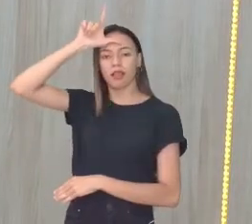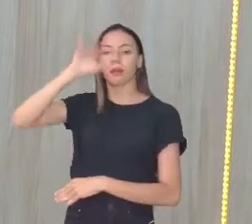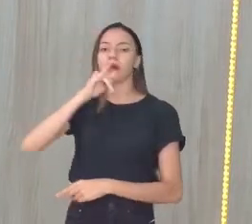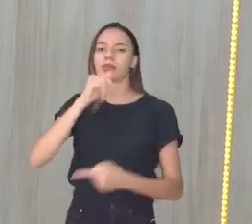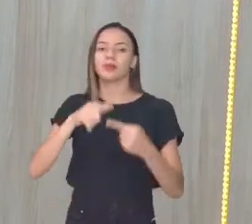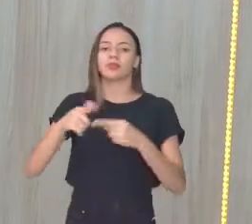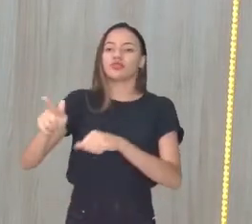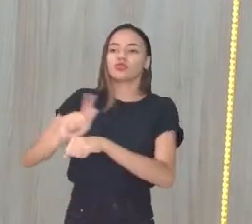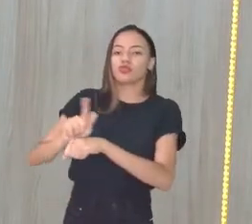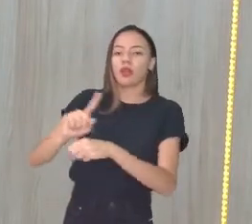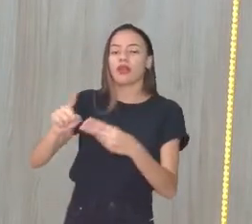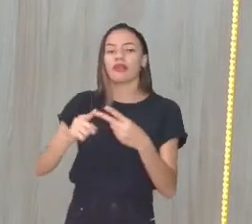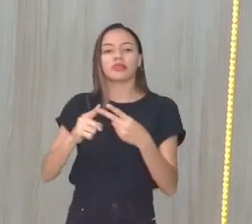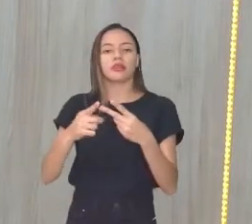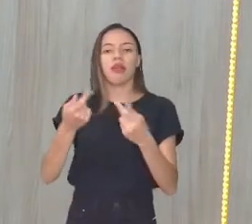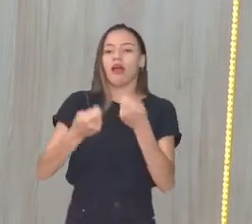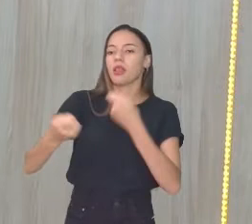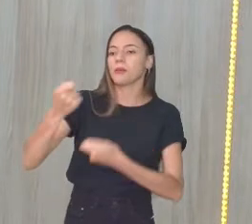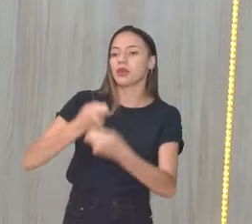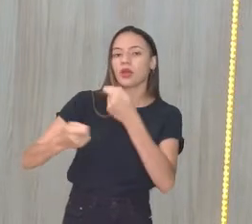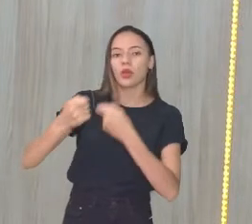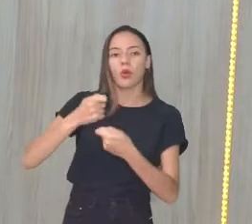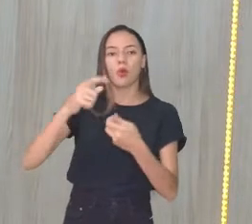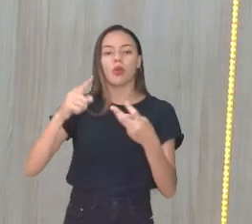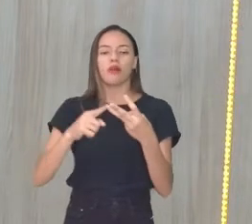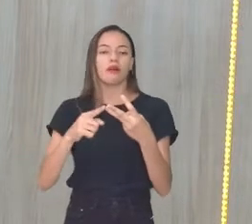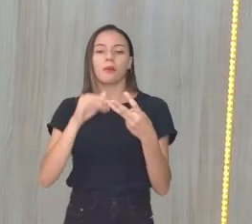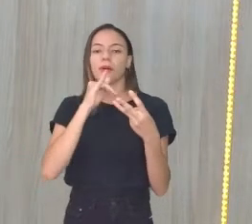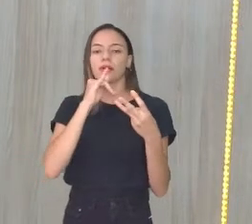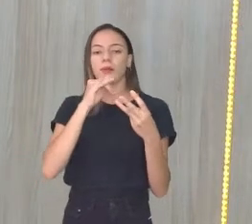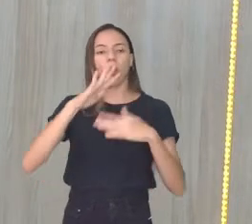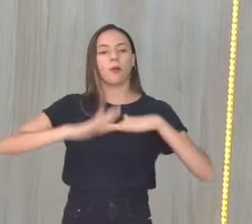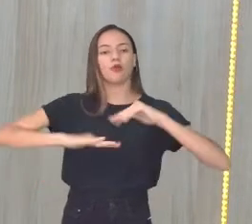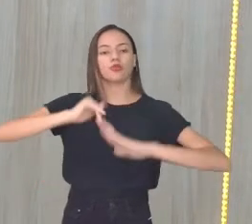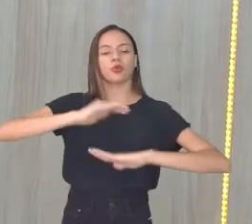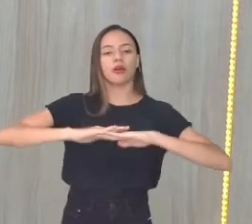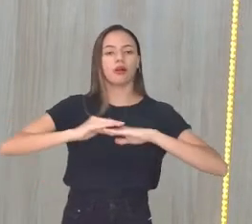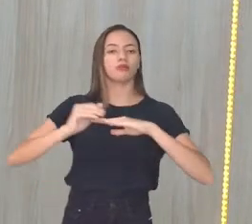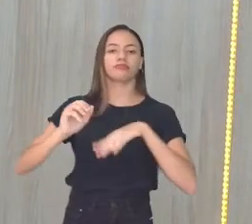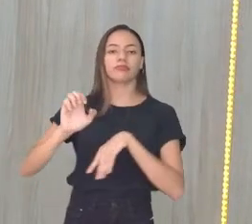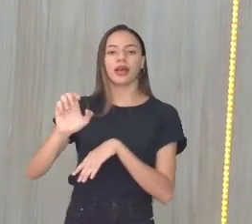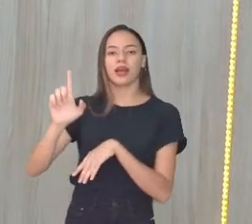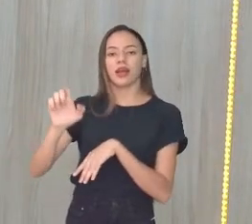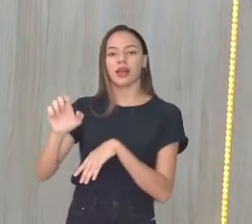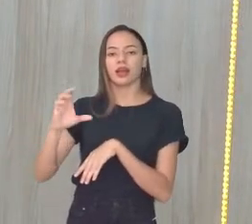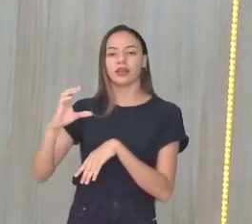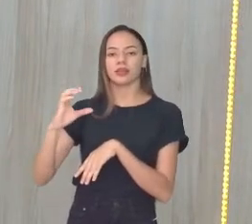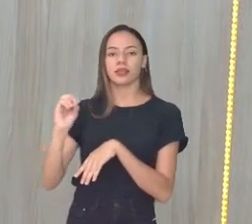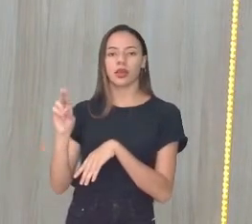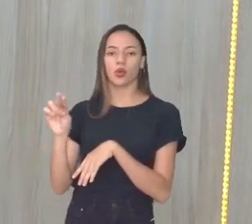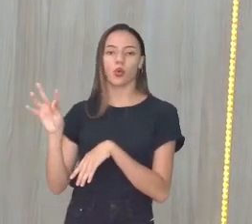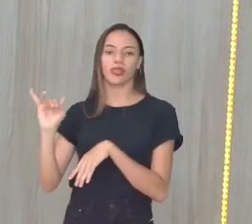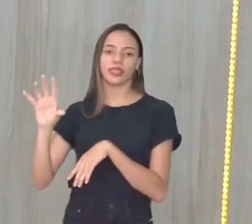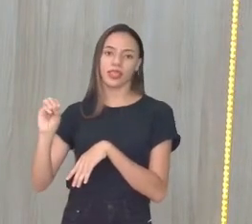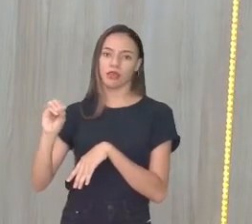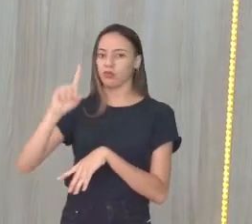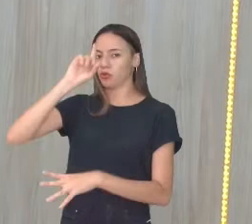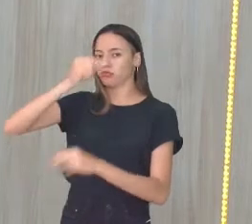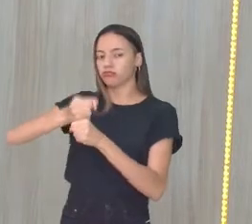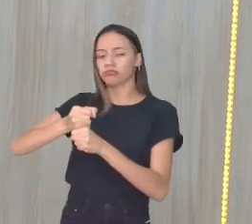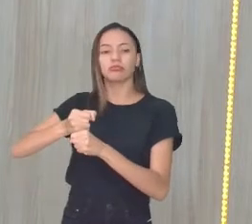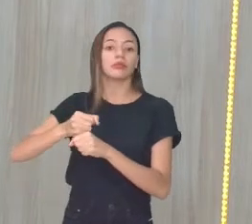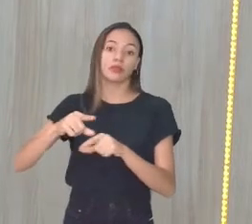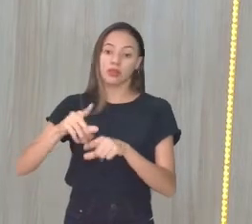gerentes, administradoras, né, com cargos executivos e, ao mesmo tempo, com o salário